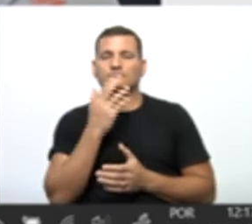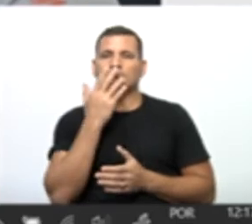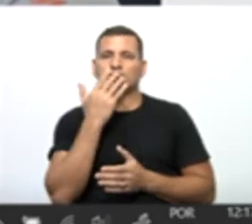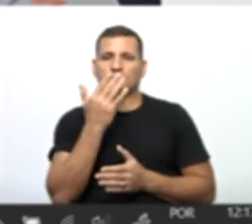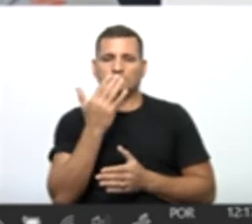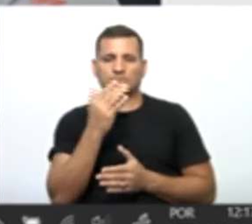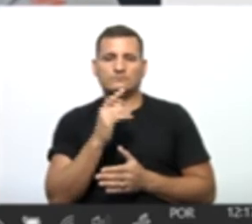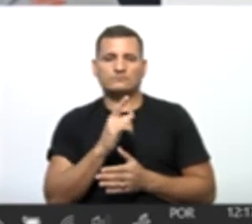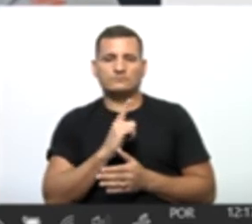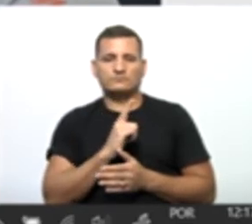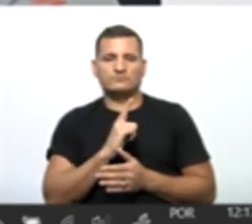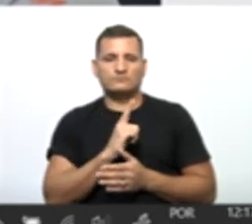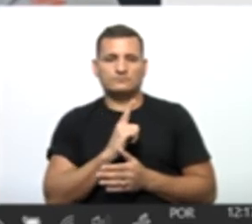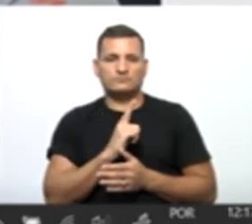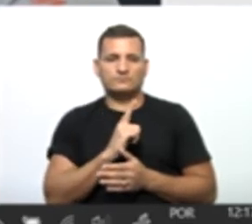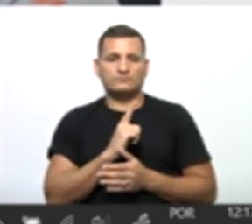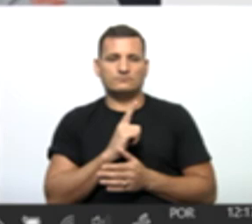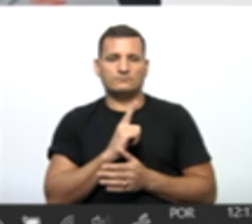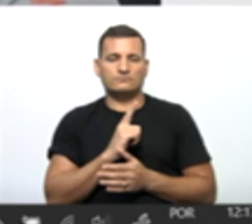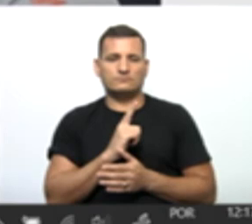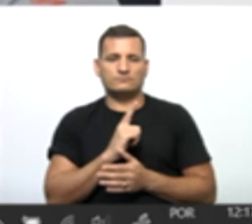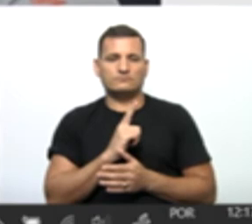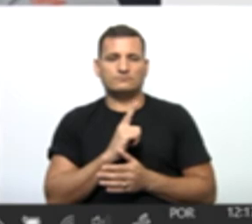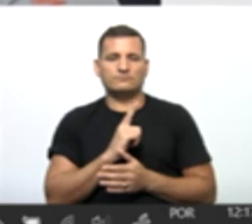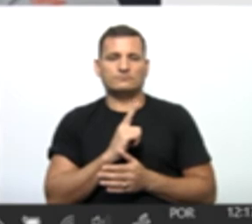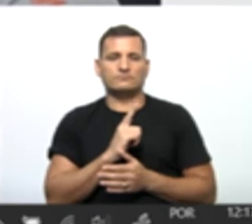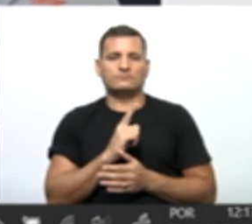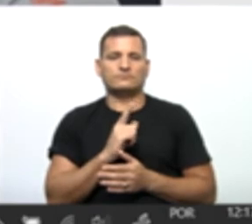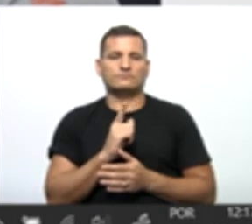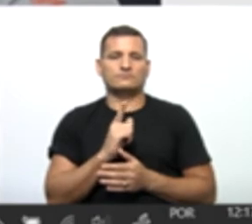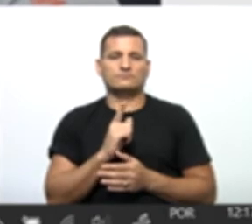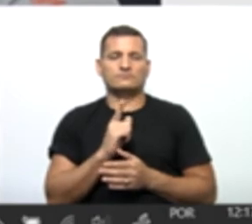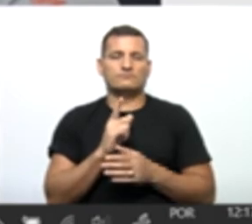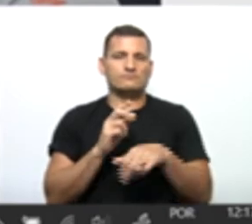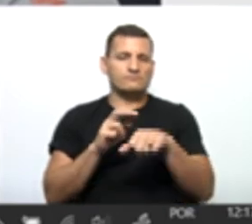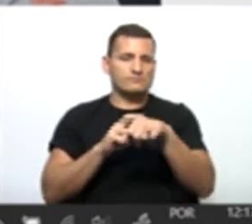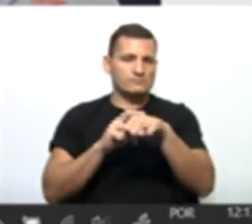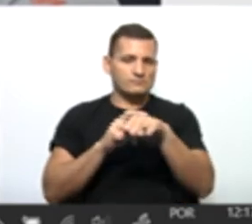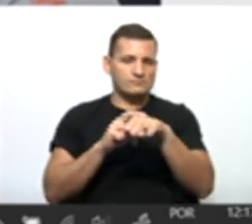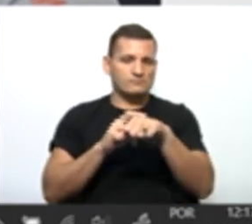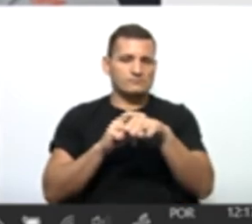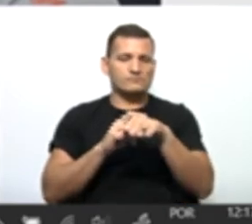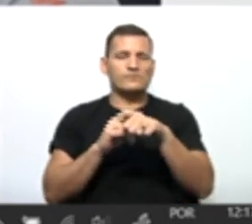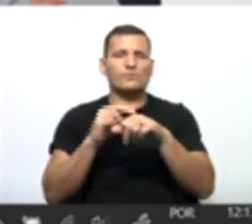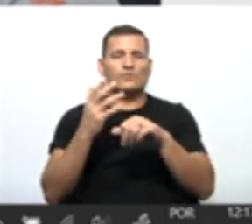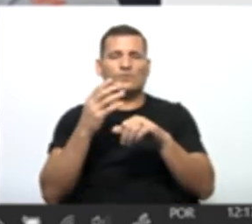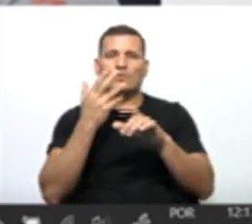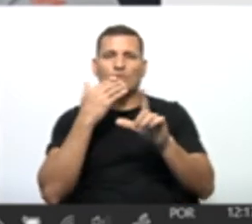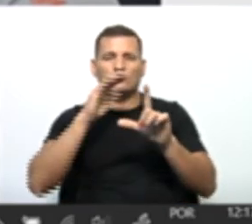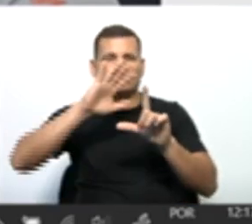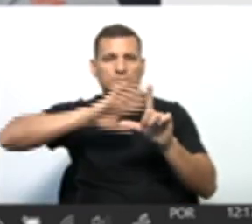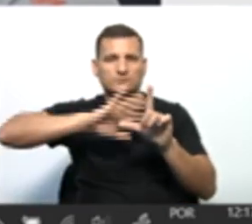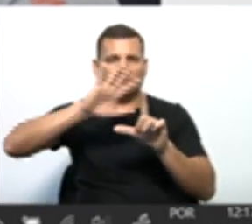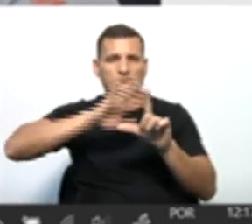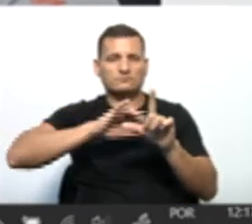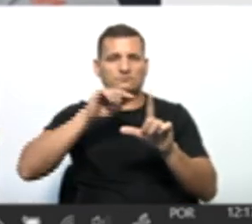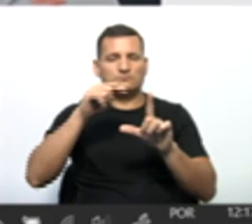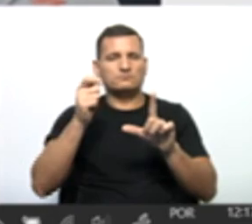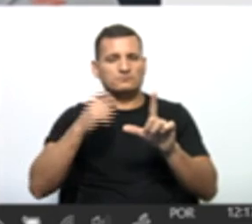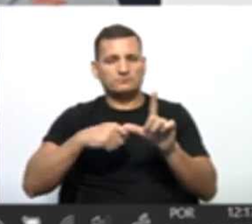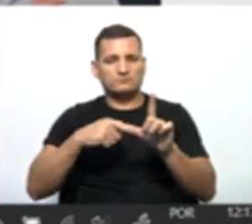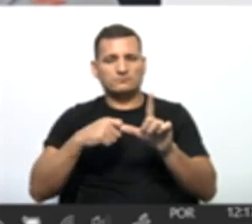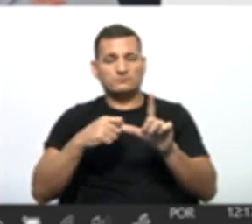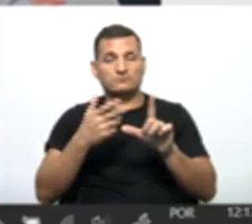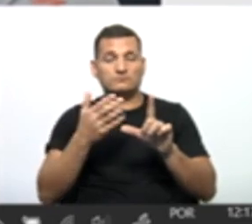fria, né, com um fundo forte. Deu contraste? Foi harmonioso? Inclusive, é a cor